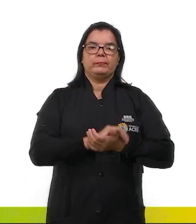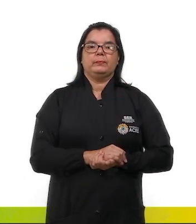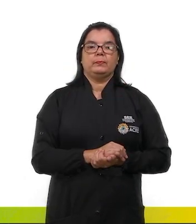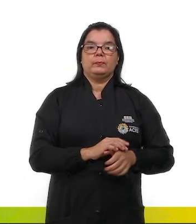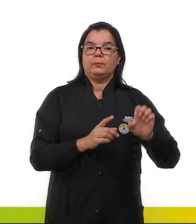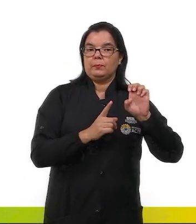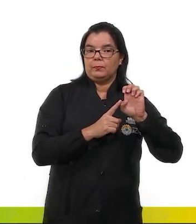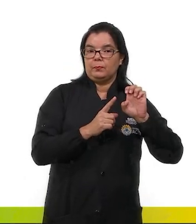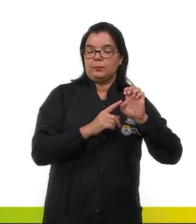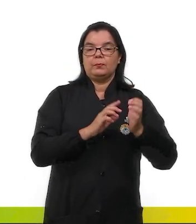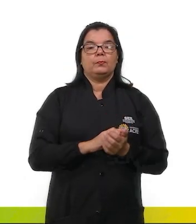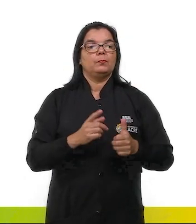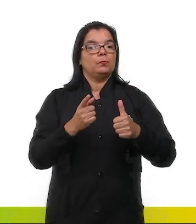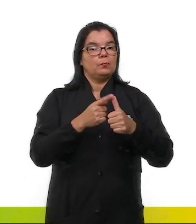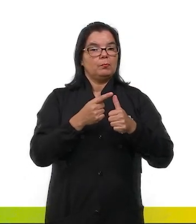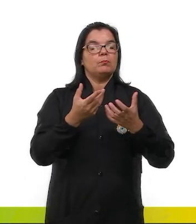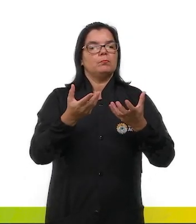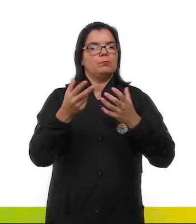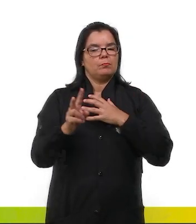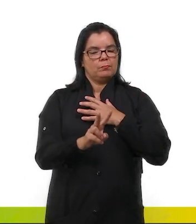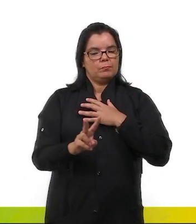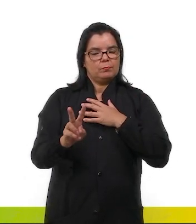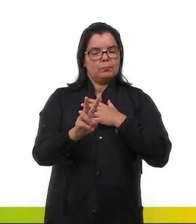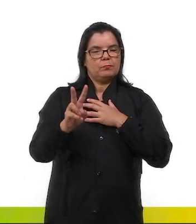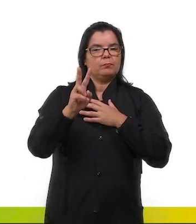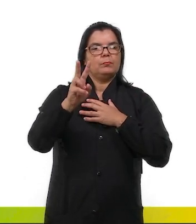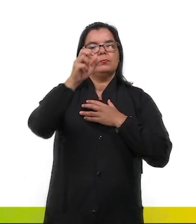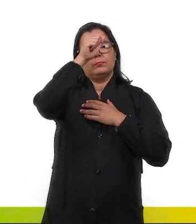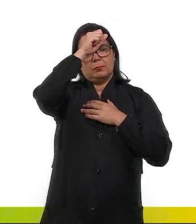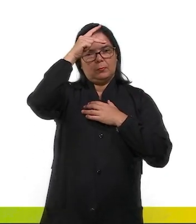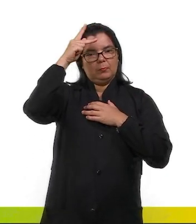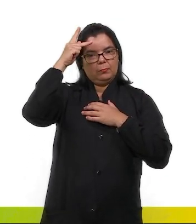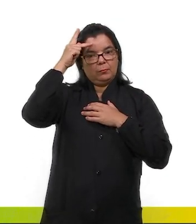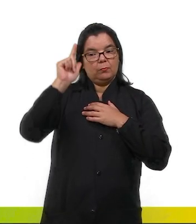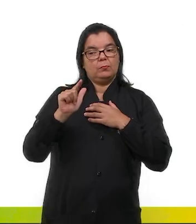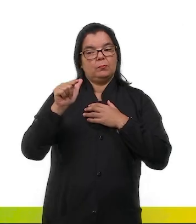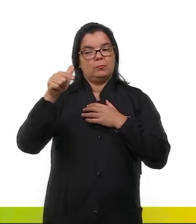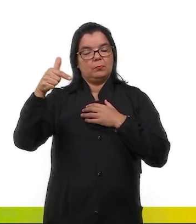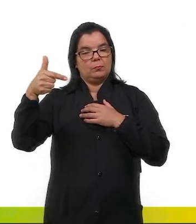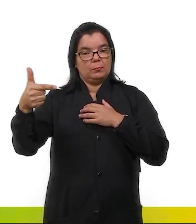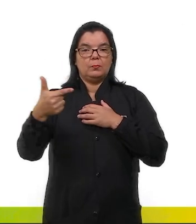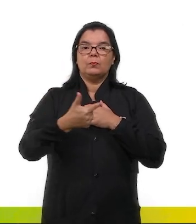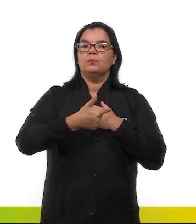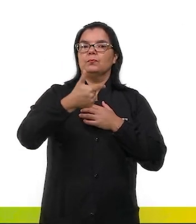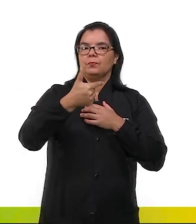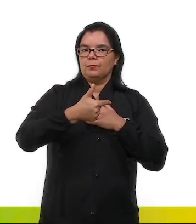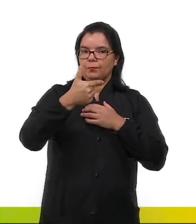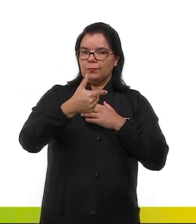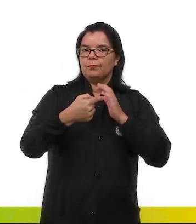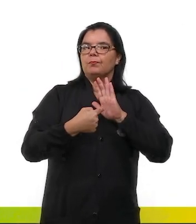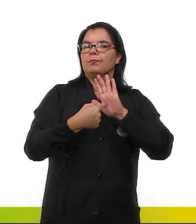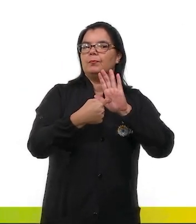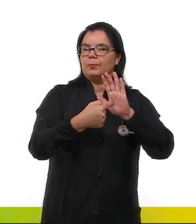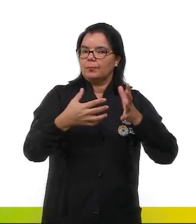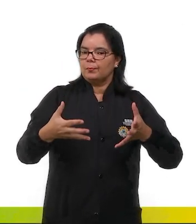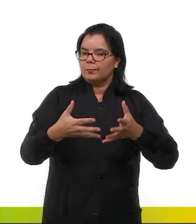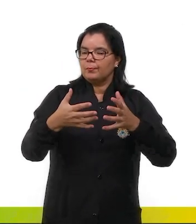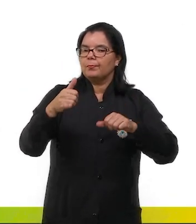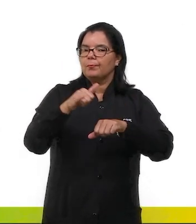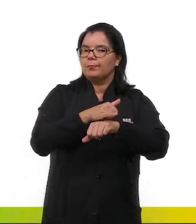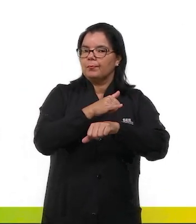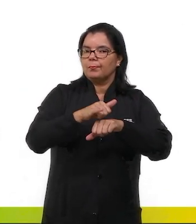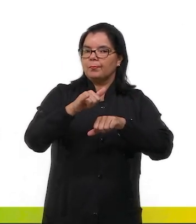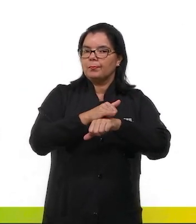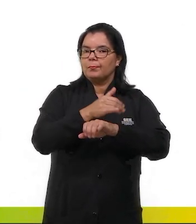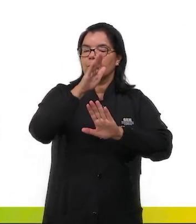interesse. Letra E. O primeiro busca valorizar a prefeitura, enquanto o segundo aponta